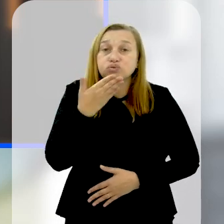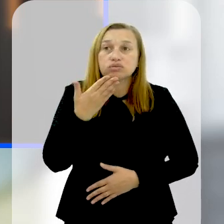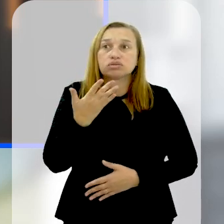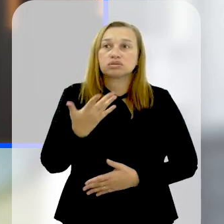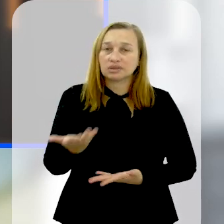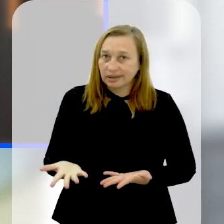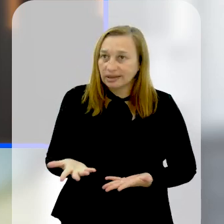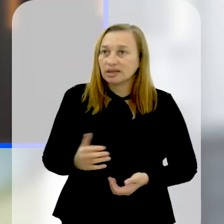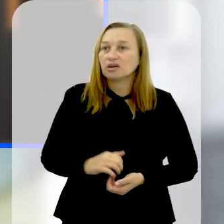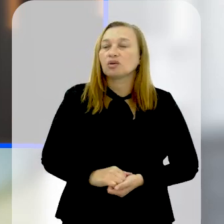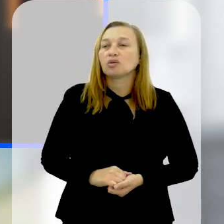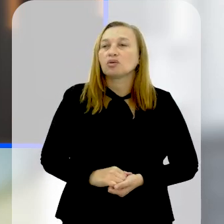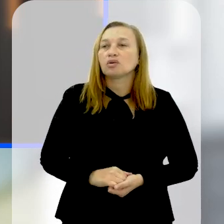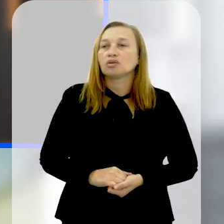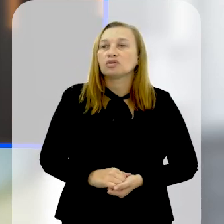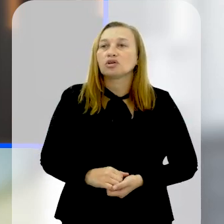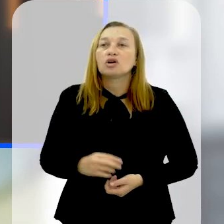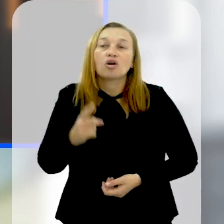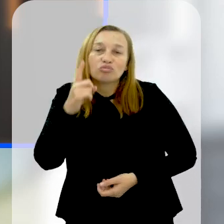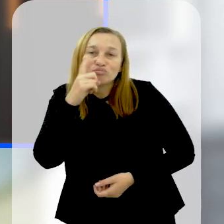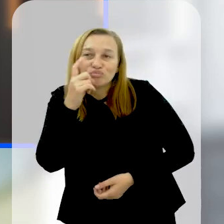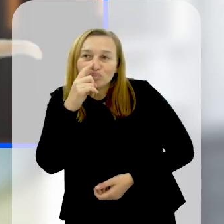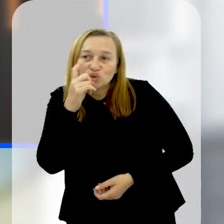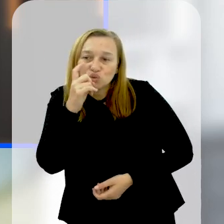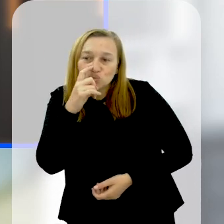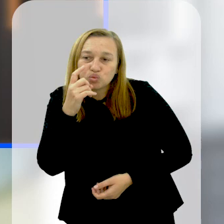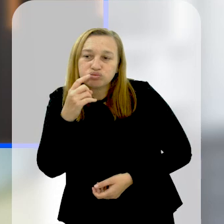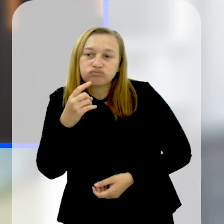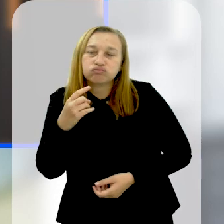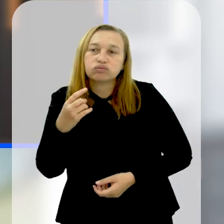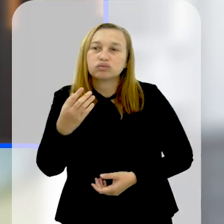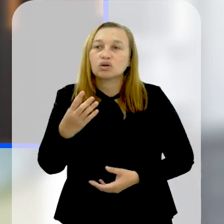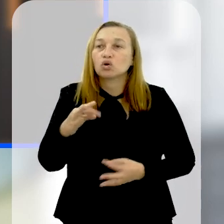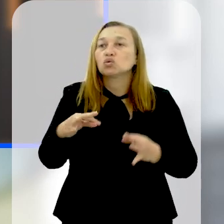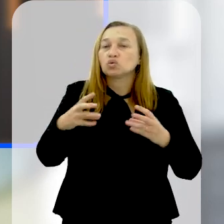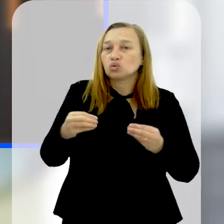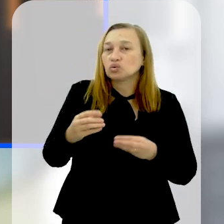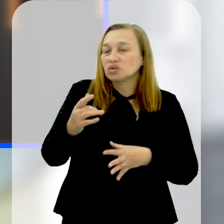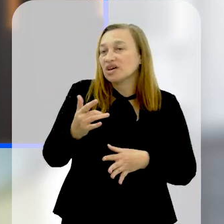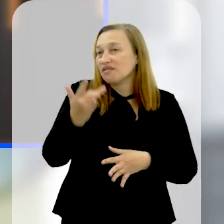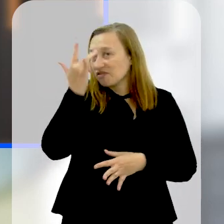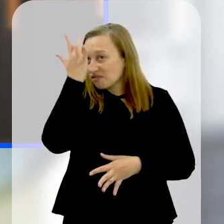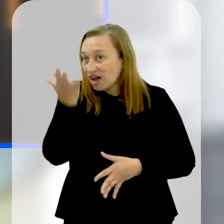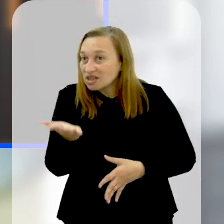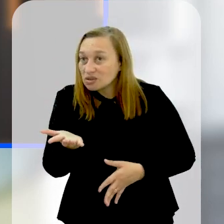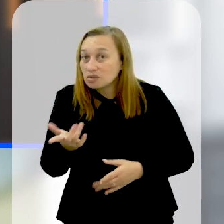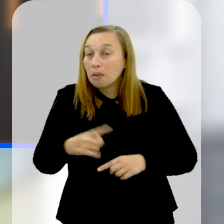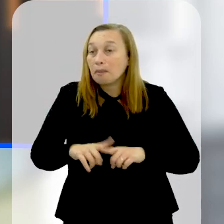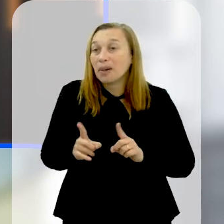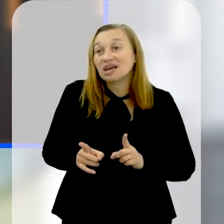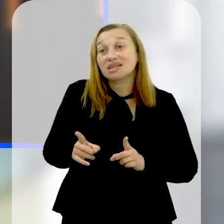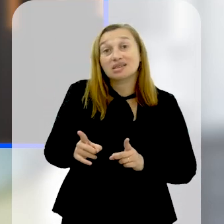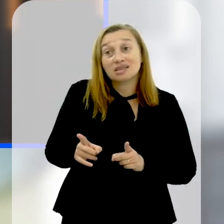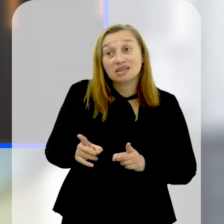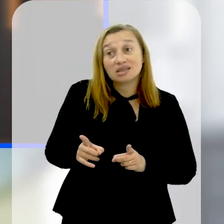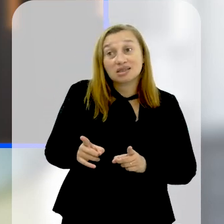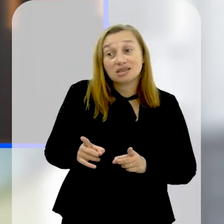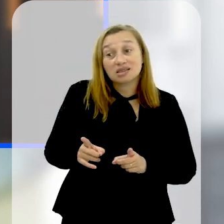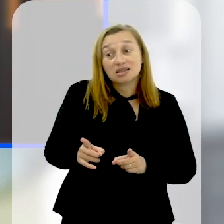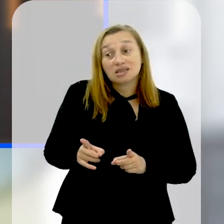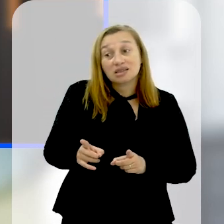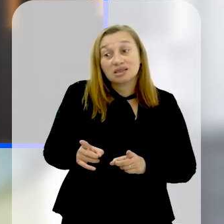quantidade de açúcar absurdo, e aí o biscoito recheado, toda essa coisa que é prática, mas que